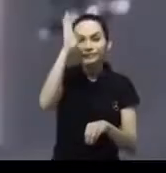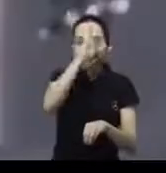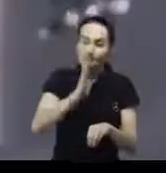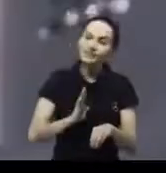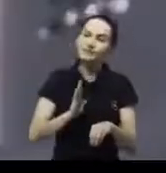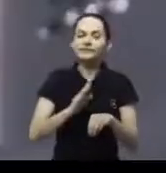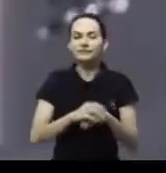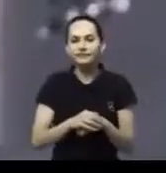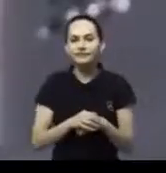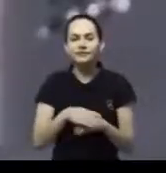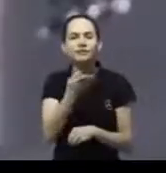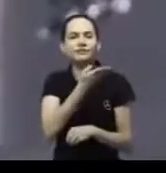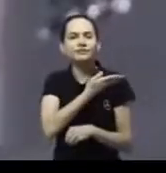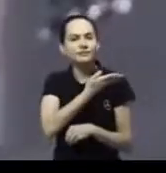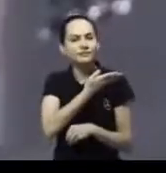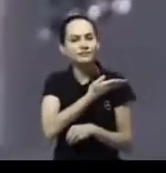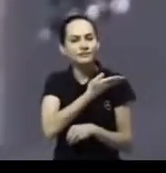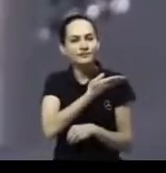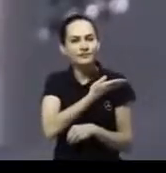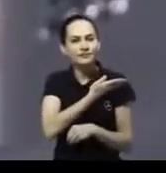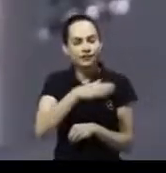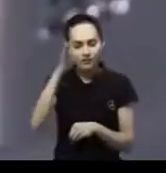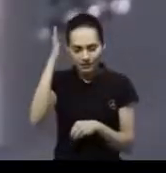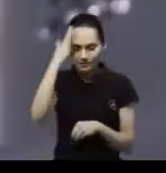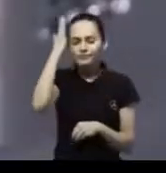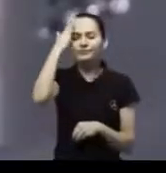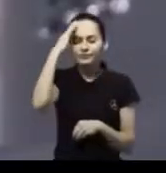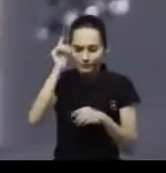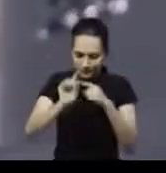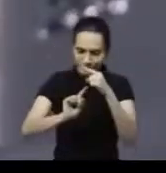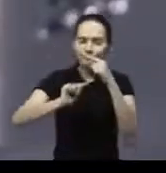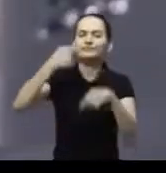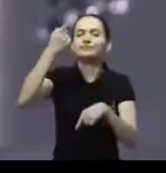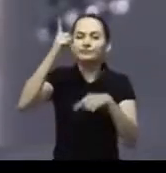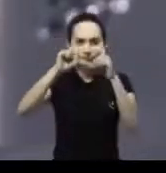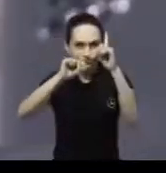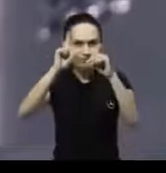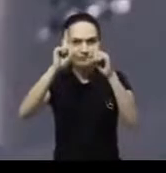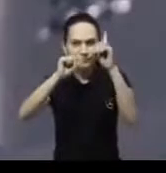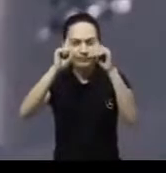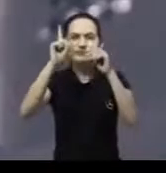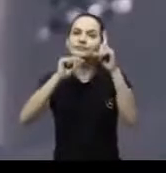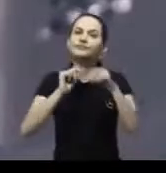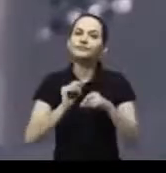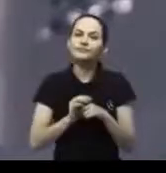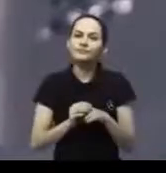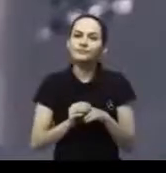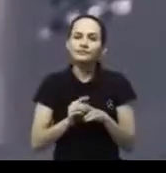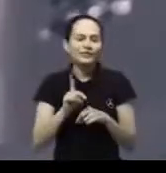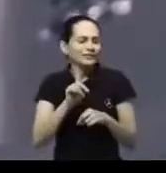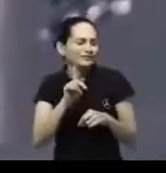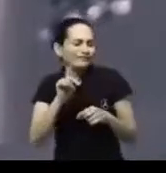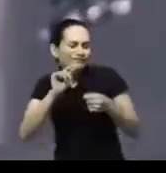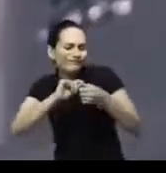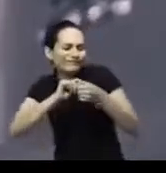no Brasil Caros Amigos sabemos que o sucesso da mercedes-benz não se faz sozinho